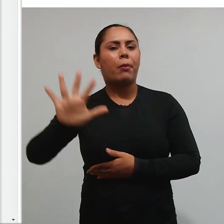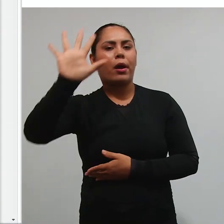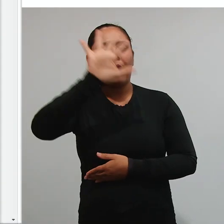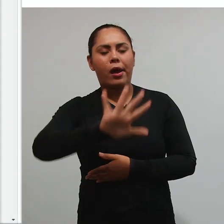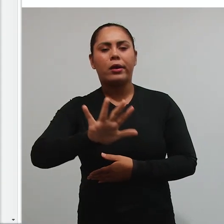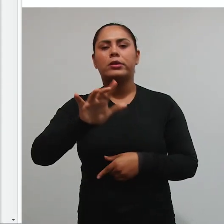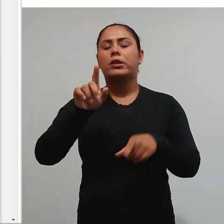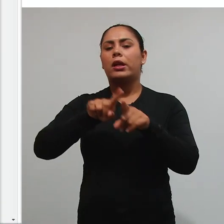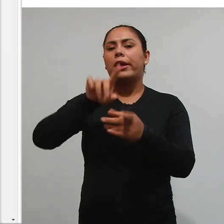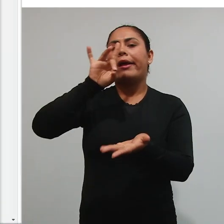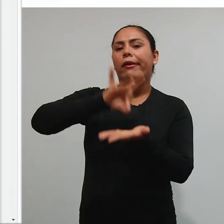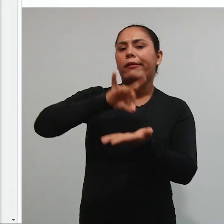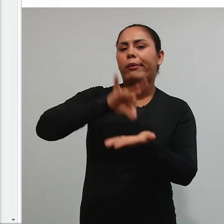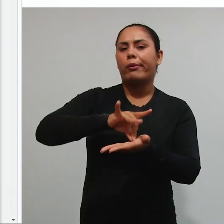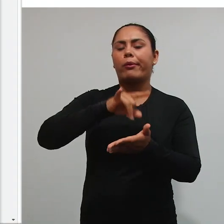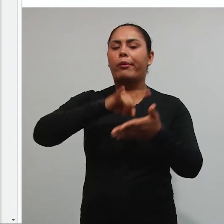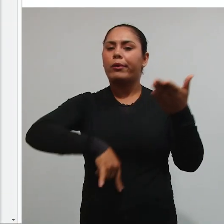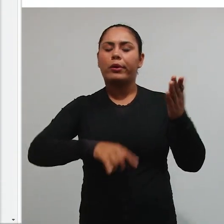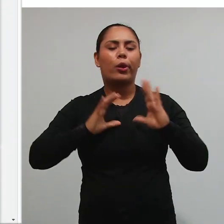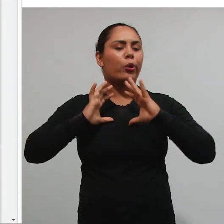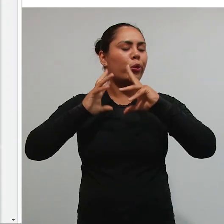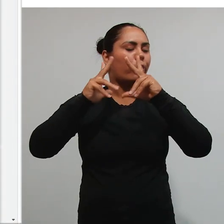imagens, documentos oficiais,